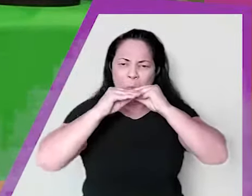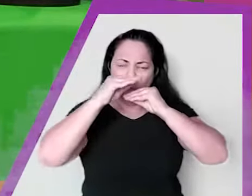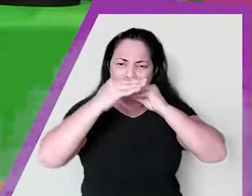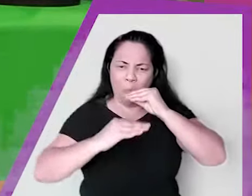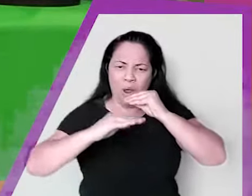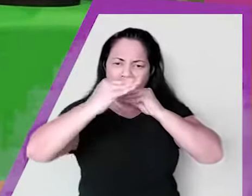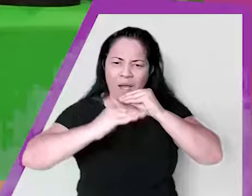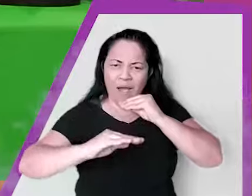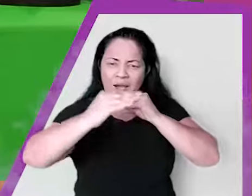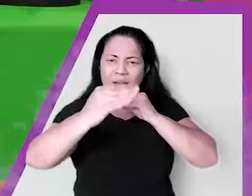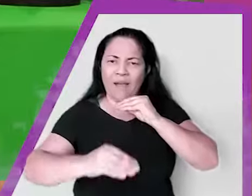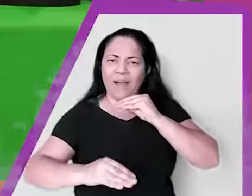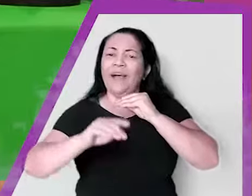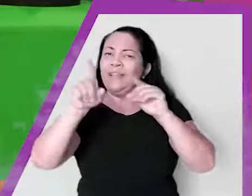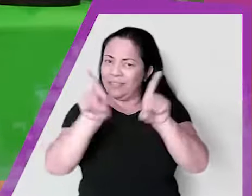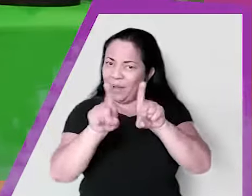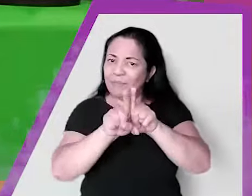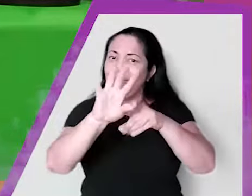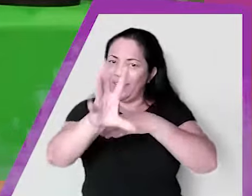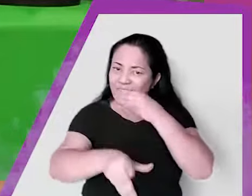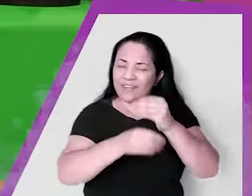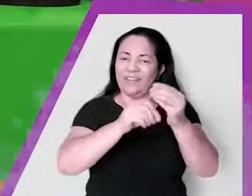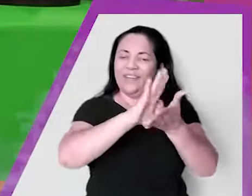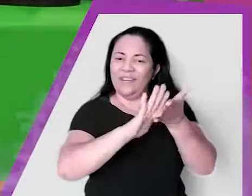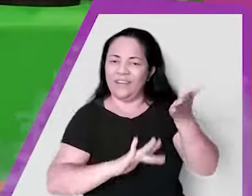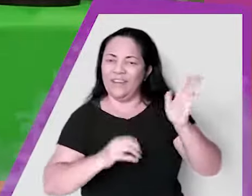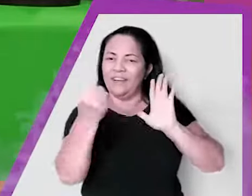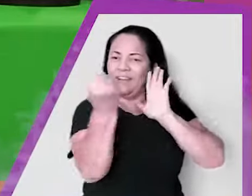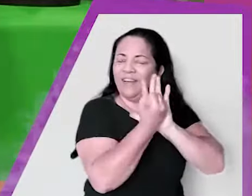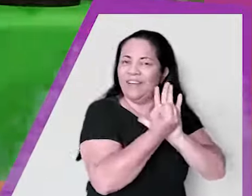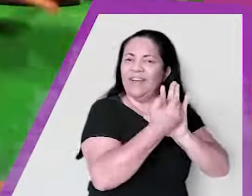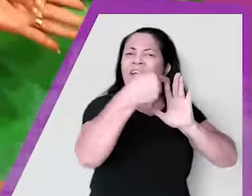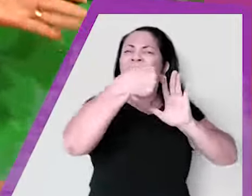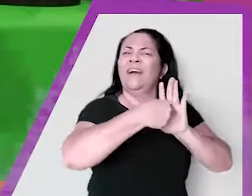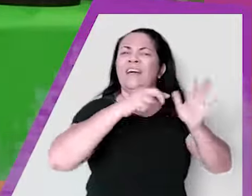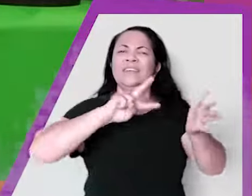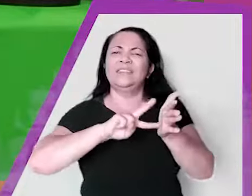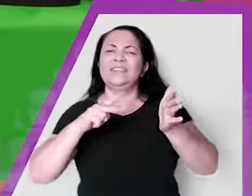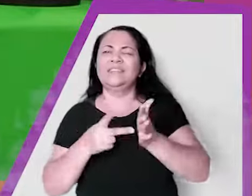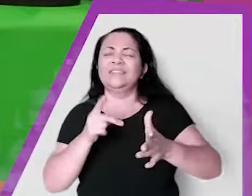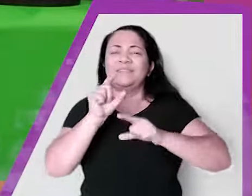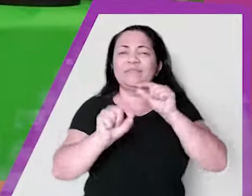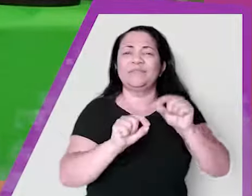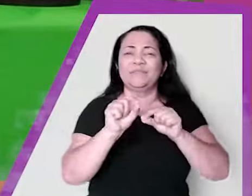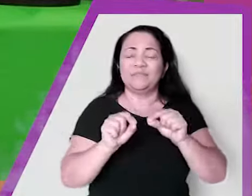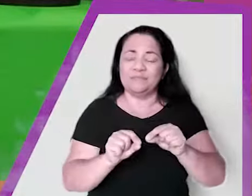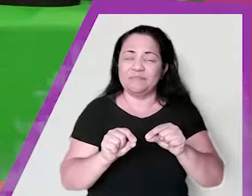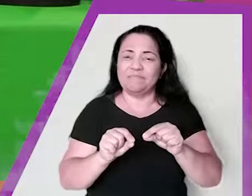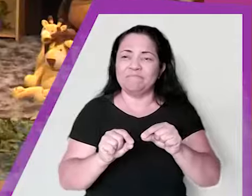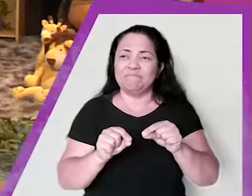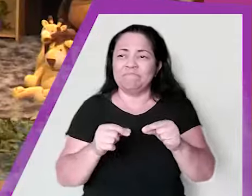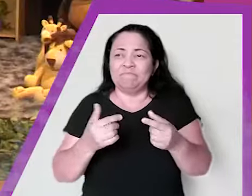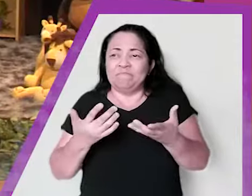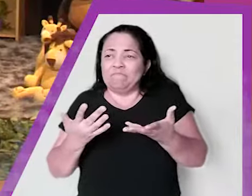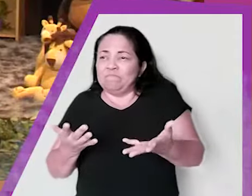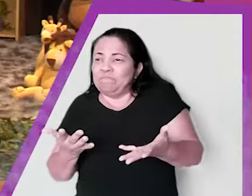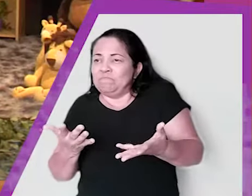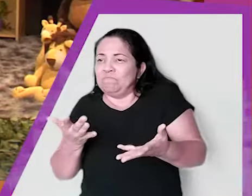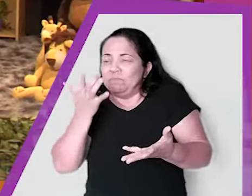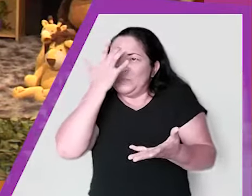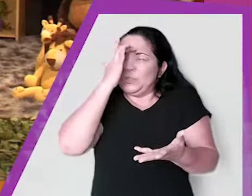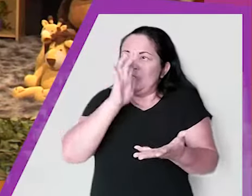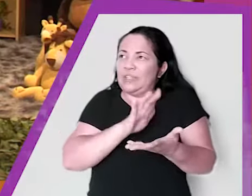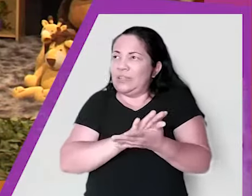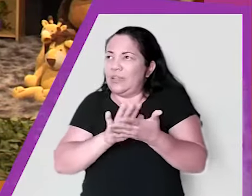Pampa tampouco são considerados patrimônios nacionais. Mas aí é outra história. E de que vale ser patrimônio